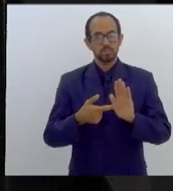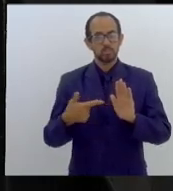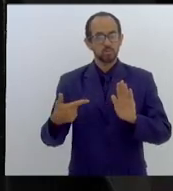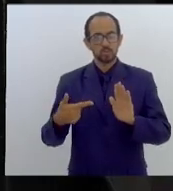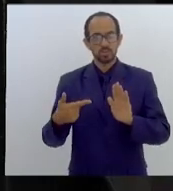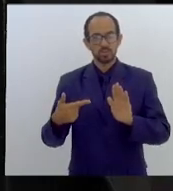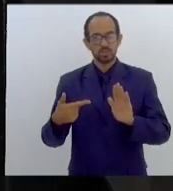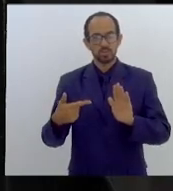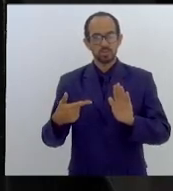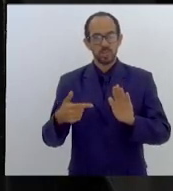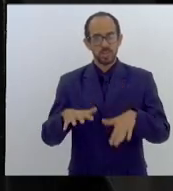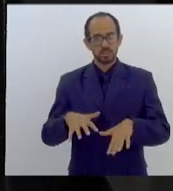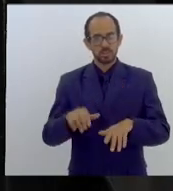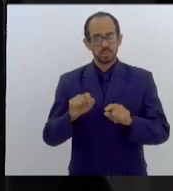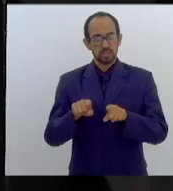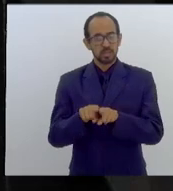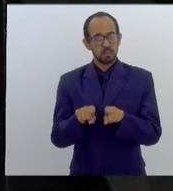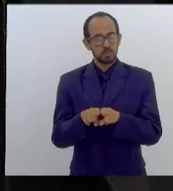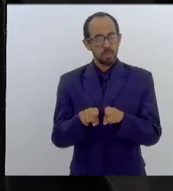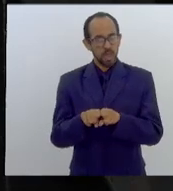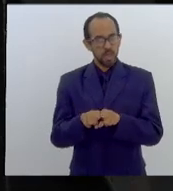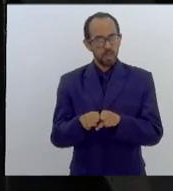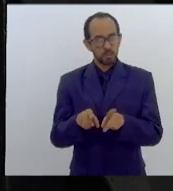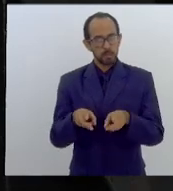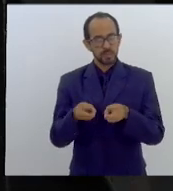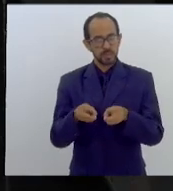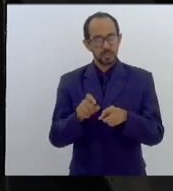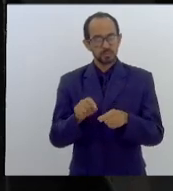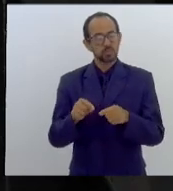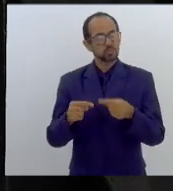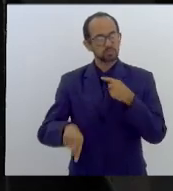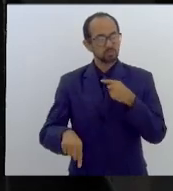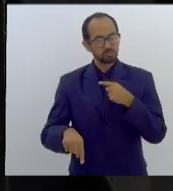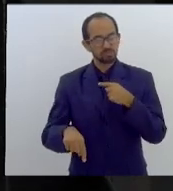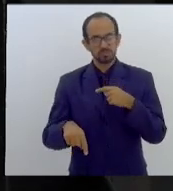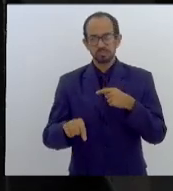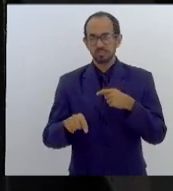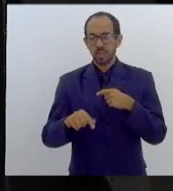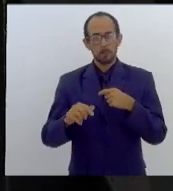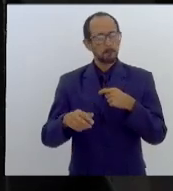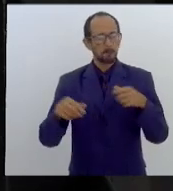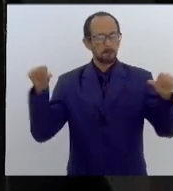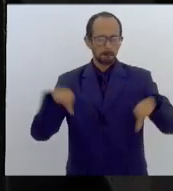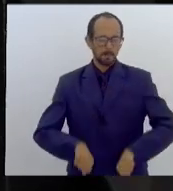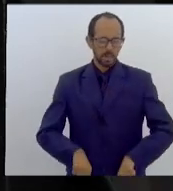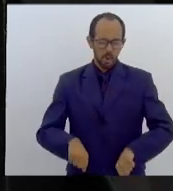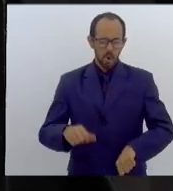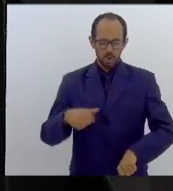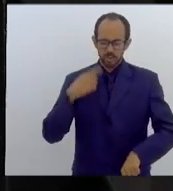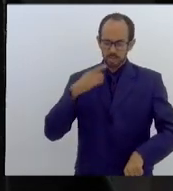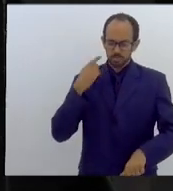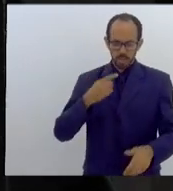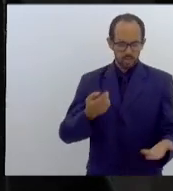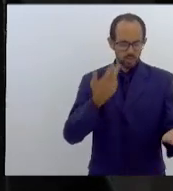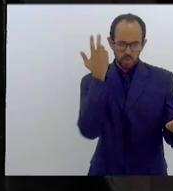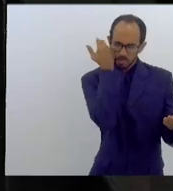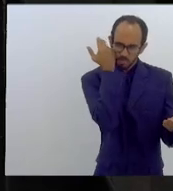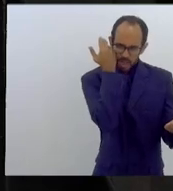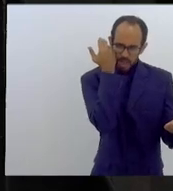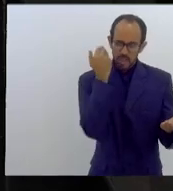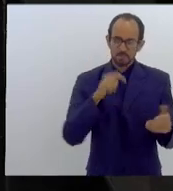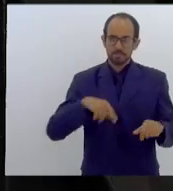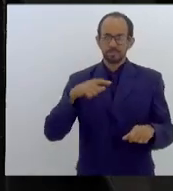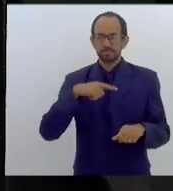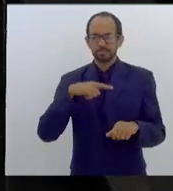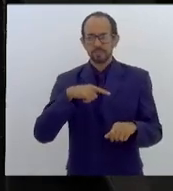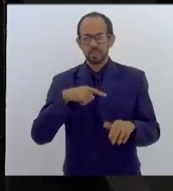2022. E, nesse sentido, me chama a atenção uma contradição que salta aos olhos, deputado Eliomar, porque enquanto há uma